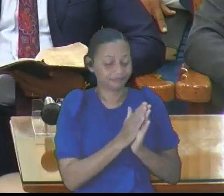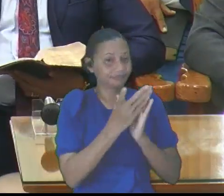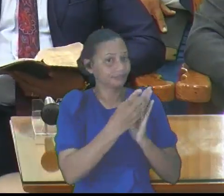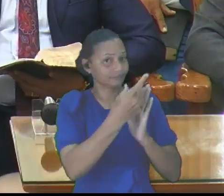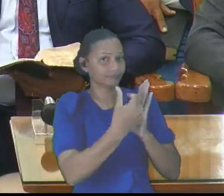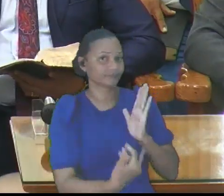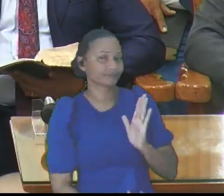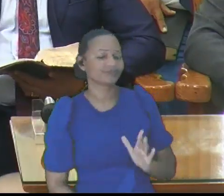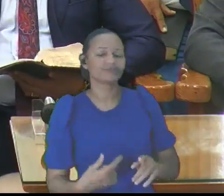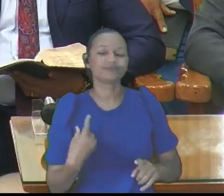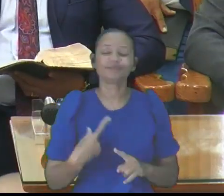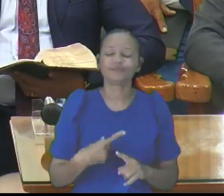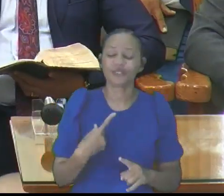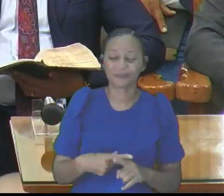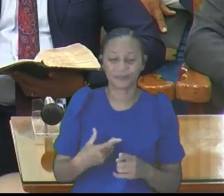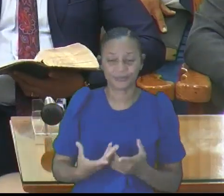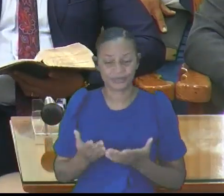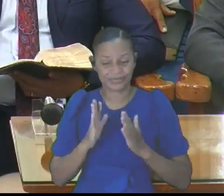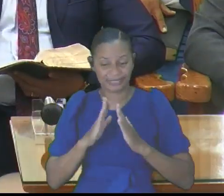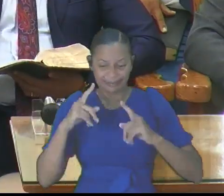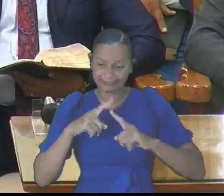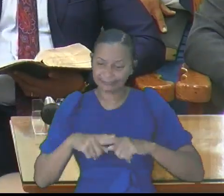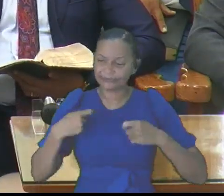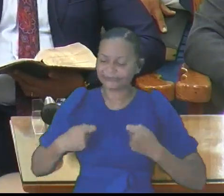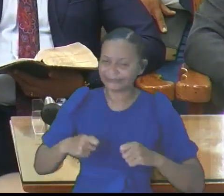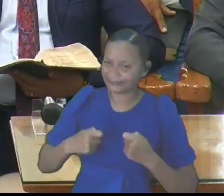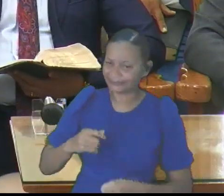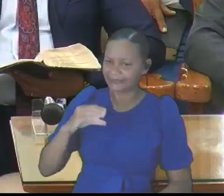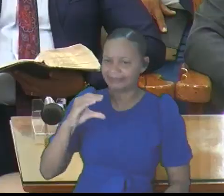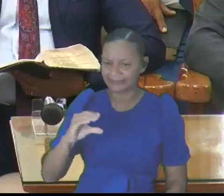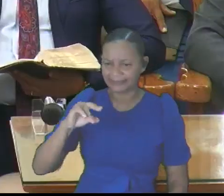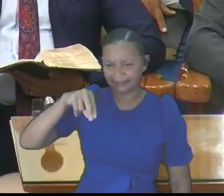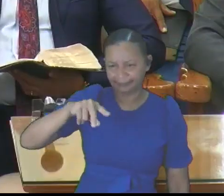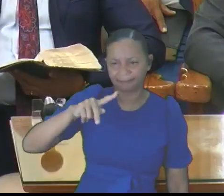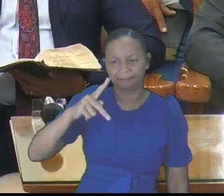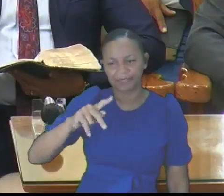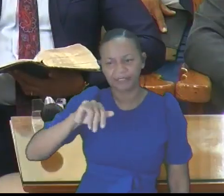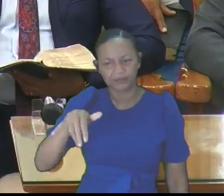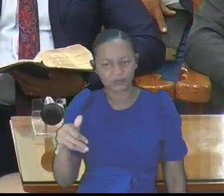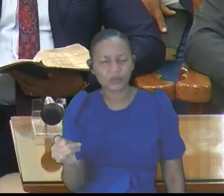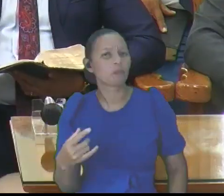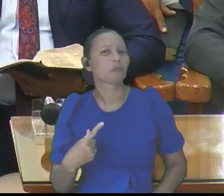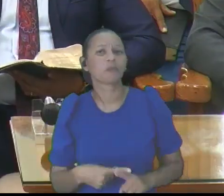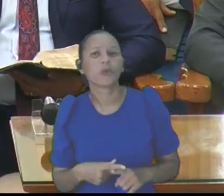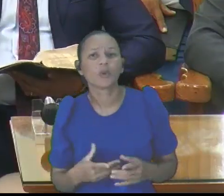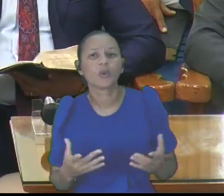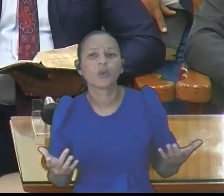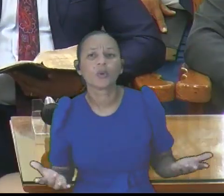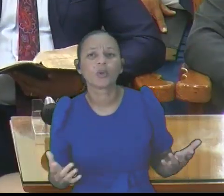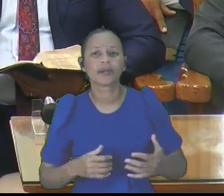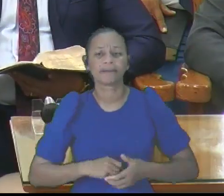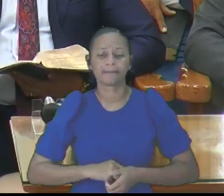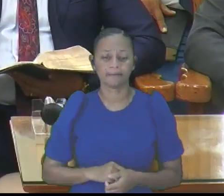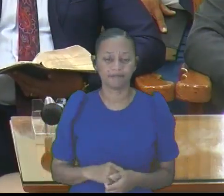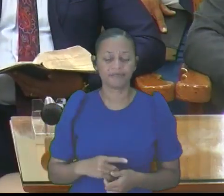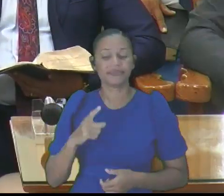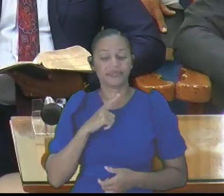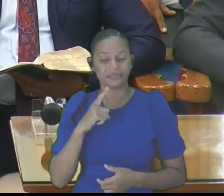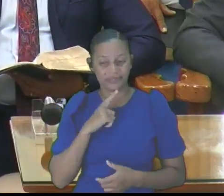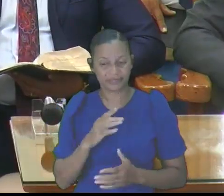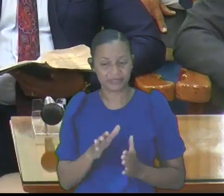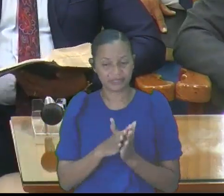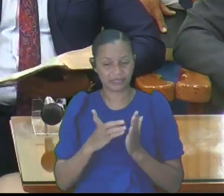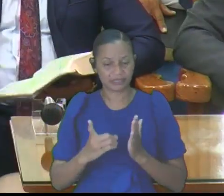é que a igreja precisa ser instituída? Por que é que a igreja precisa desse aparato? Por quê? Está na Bíblia,